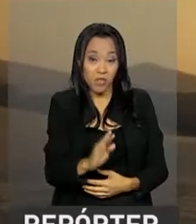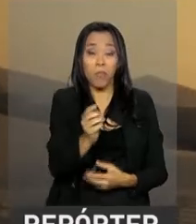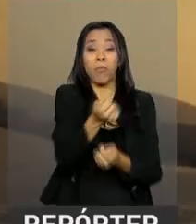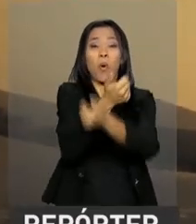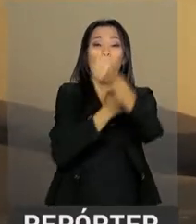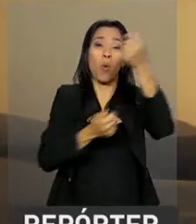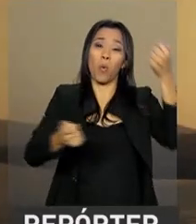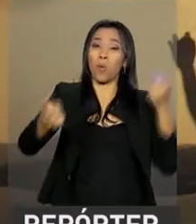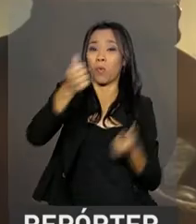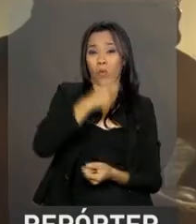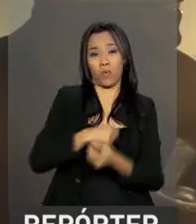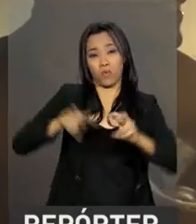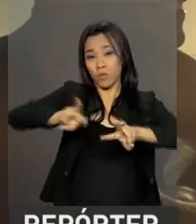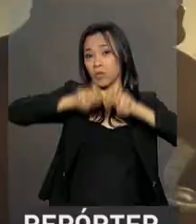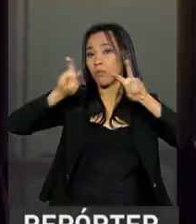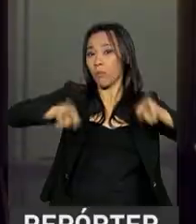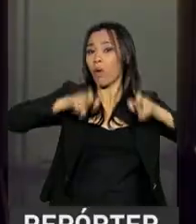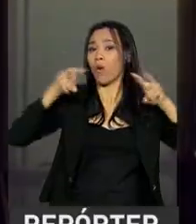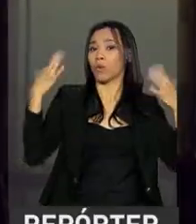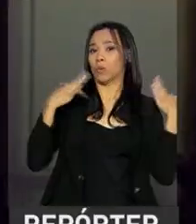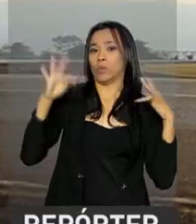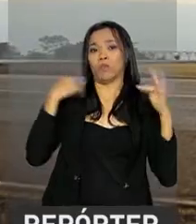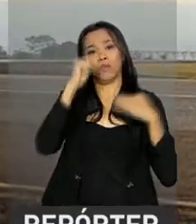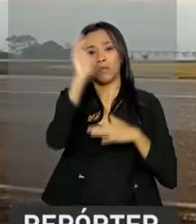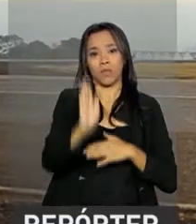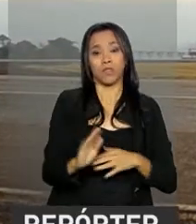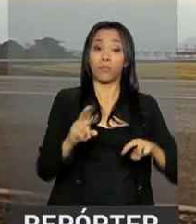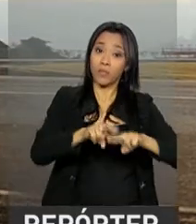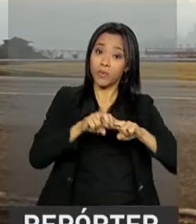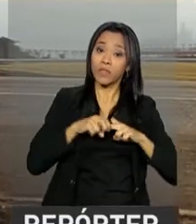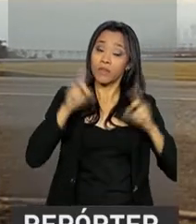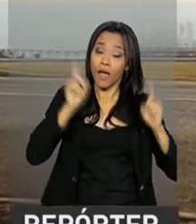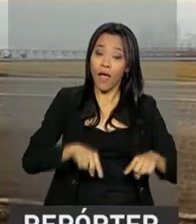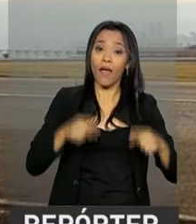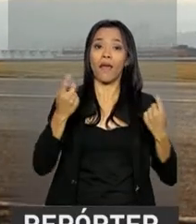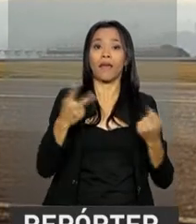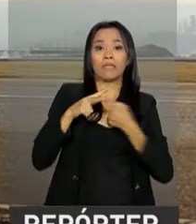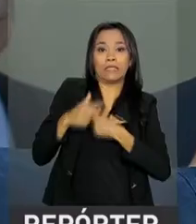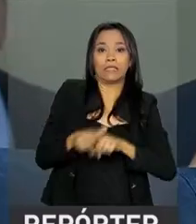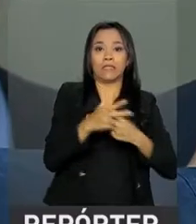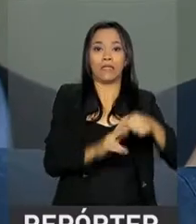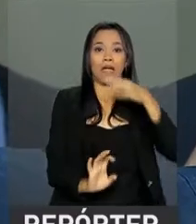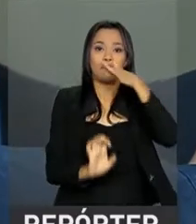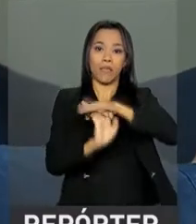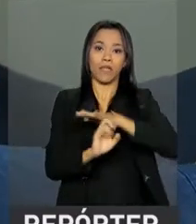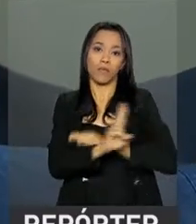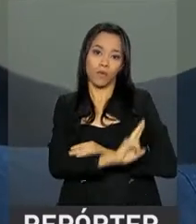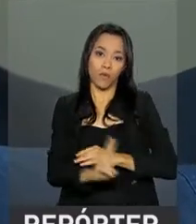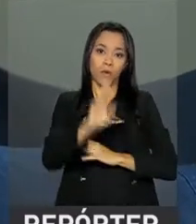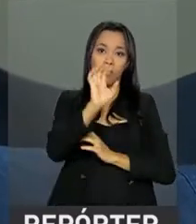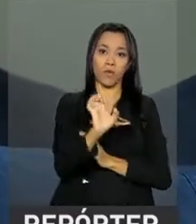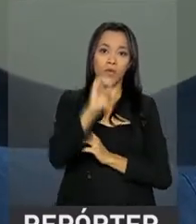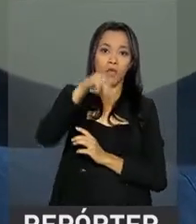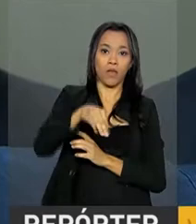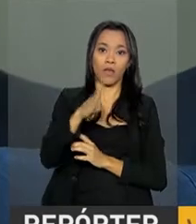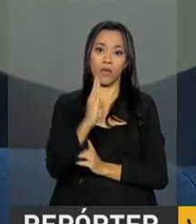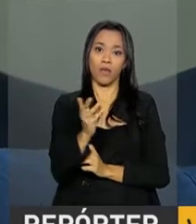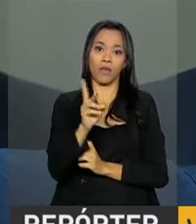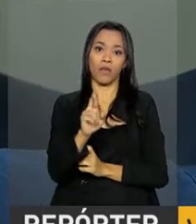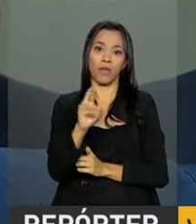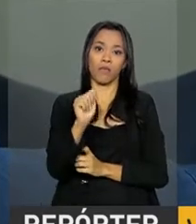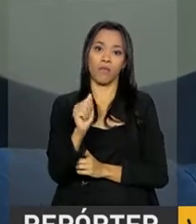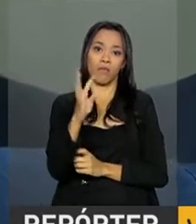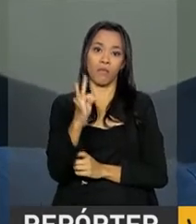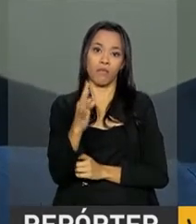pouco essa vantagem por isso outra medida é a modernização da embratur com isso estaremos aptos a competir internacionalmente